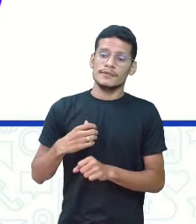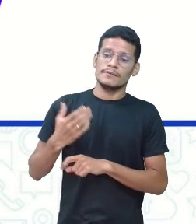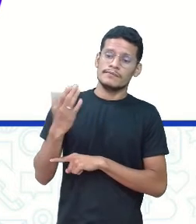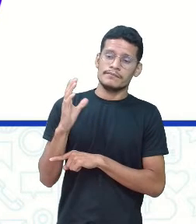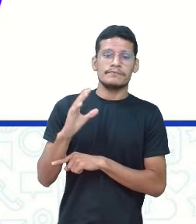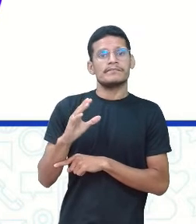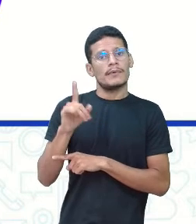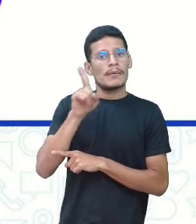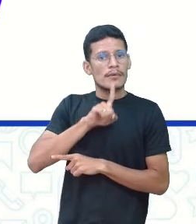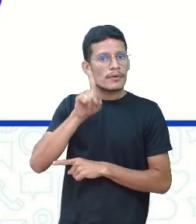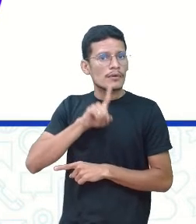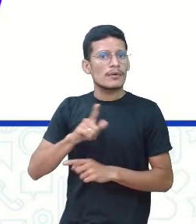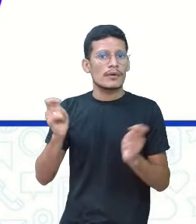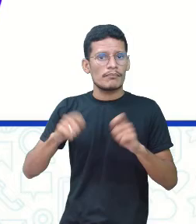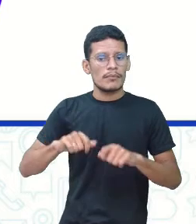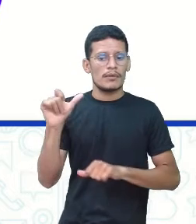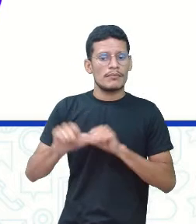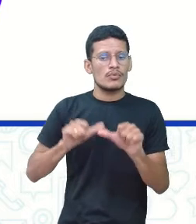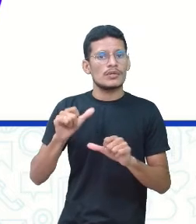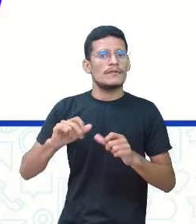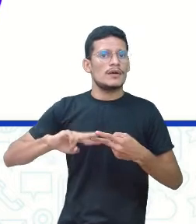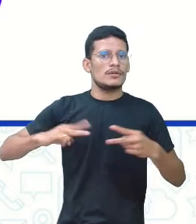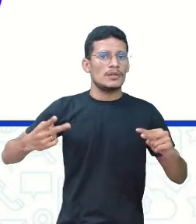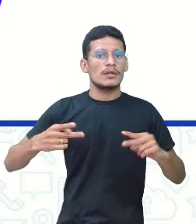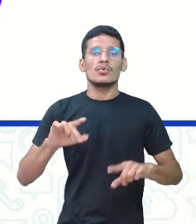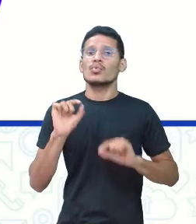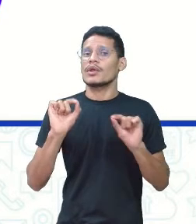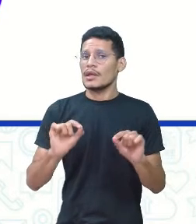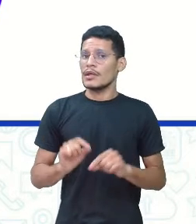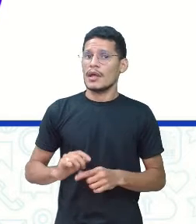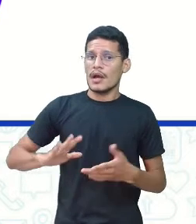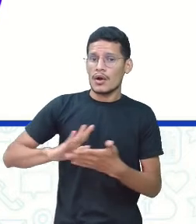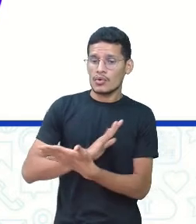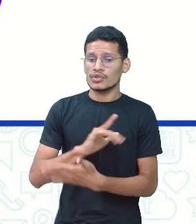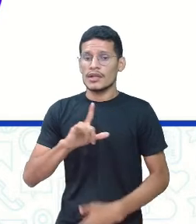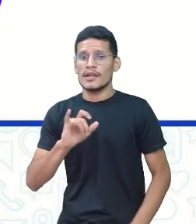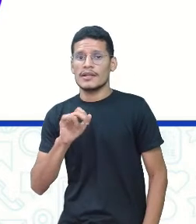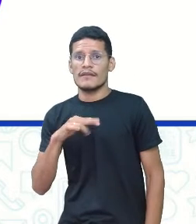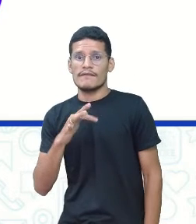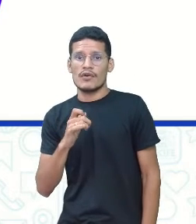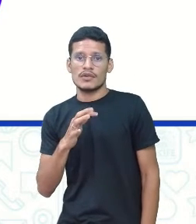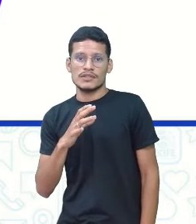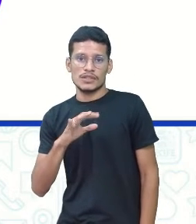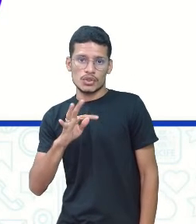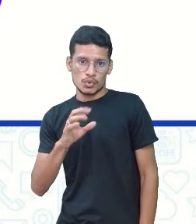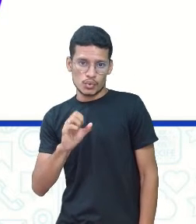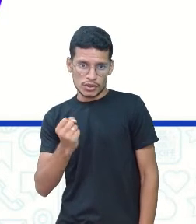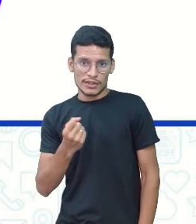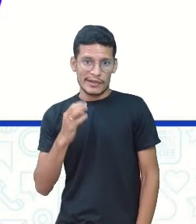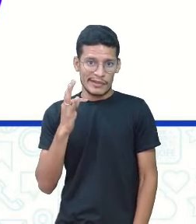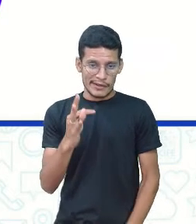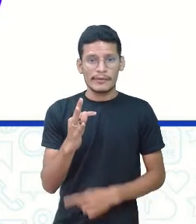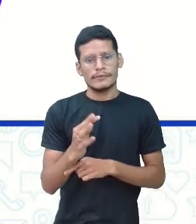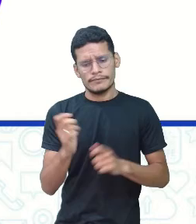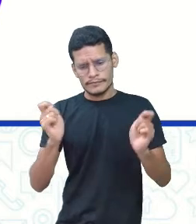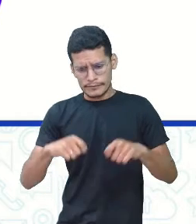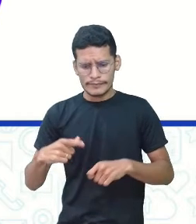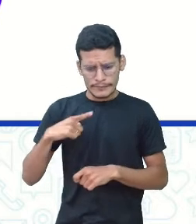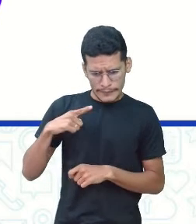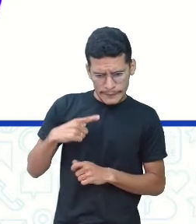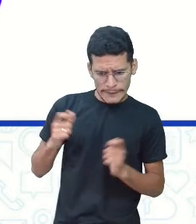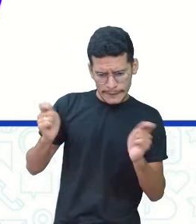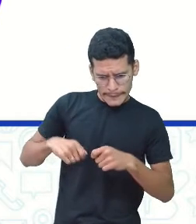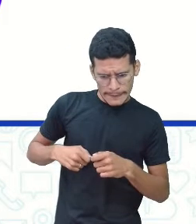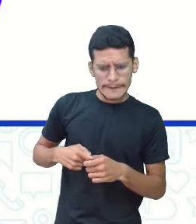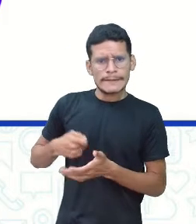americanos eles conseguiram modificar geneticamente os linfócitos T e os tornaram resistentes à